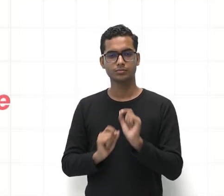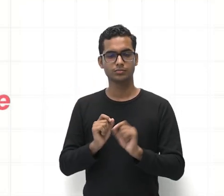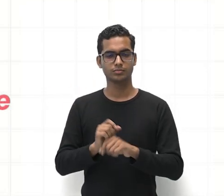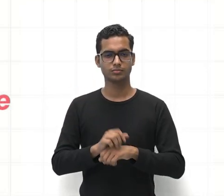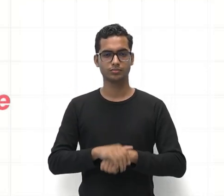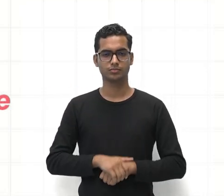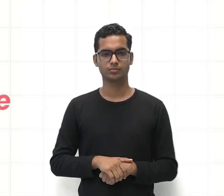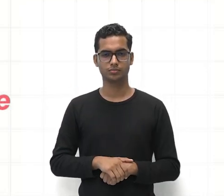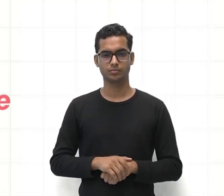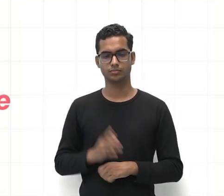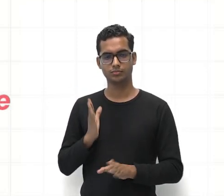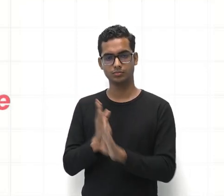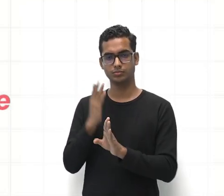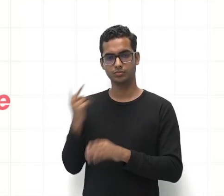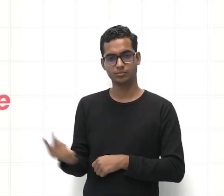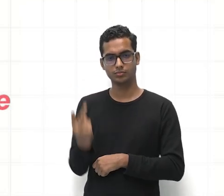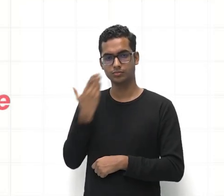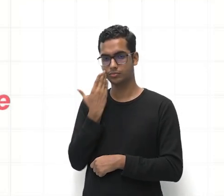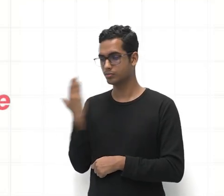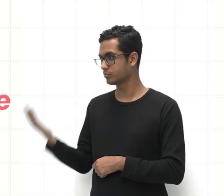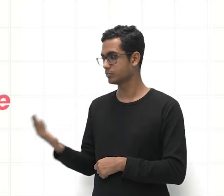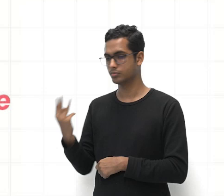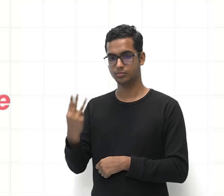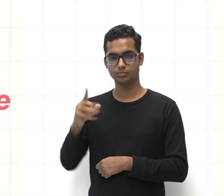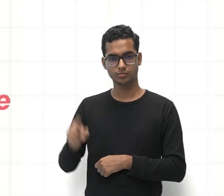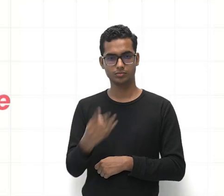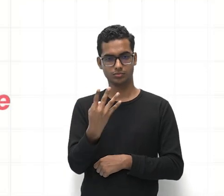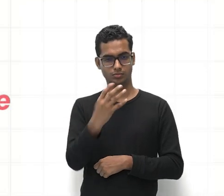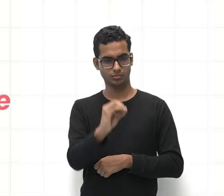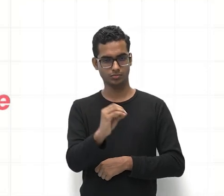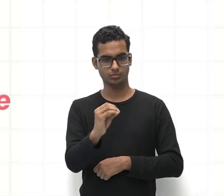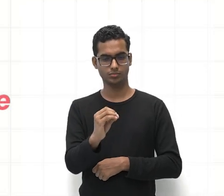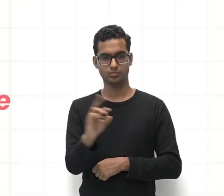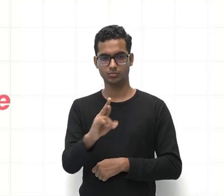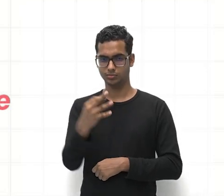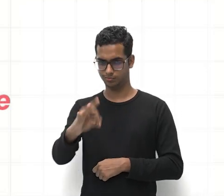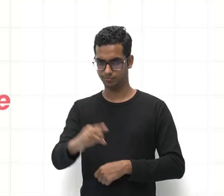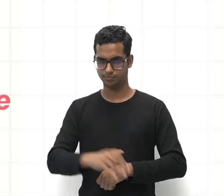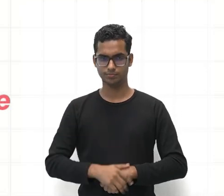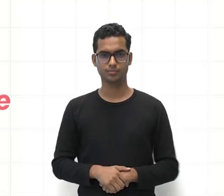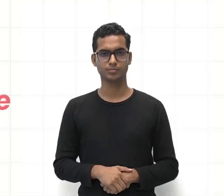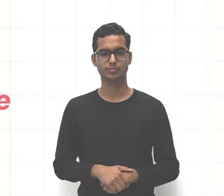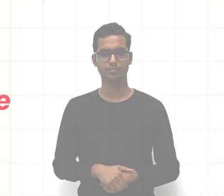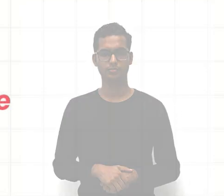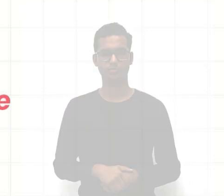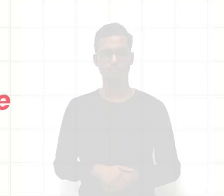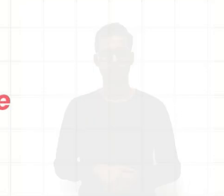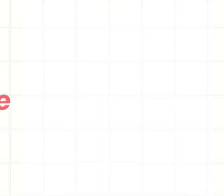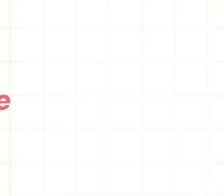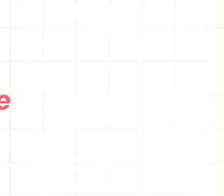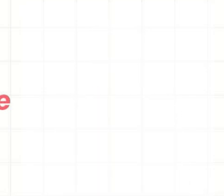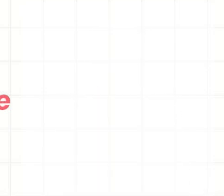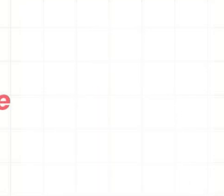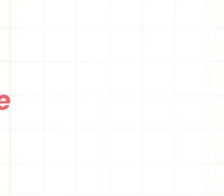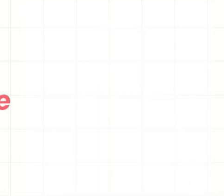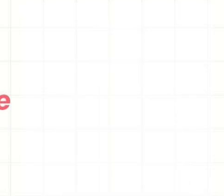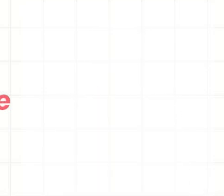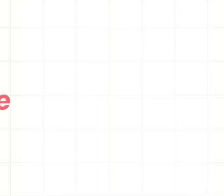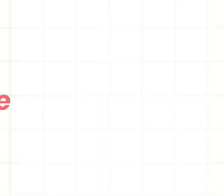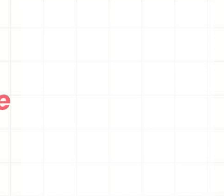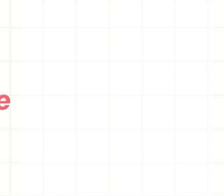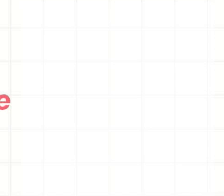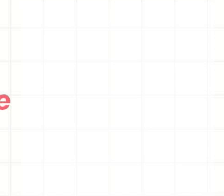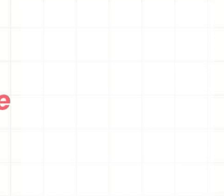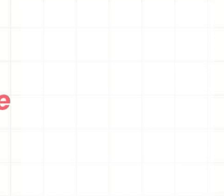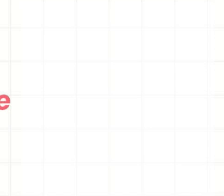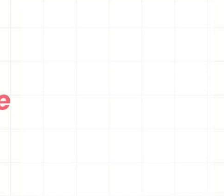nós encontramos esse valor aqui, ó. R$ 3,40. Beleza. O que é que nós vamos fazer com esse valor aqui? Vamos